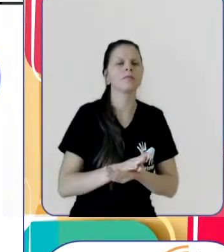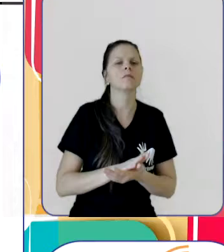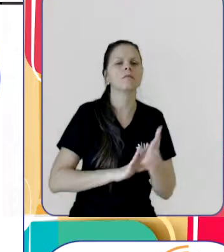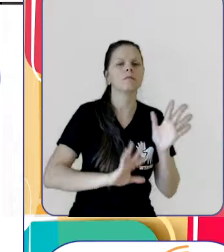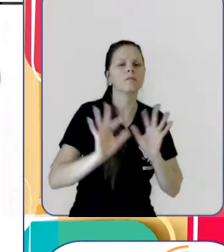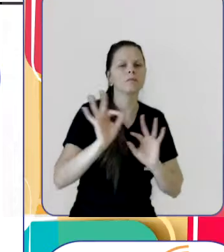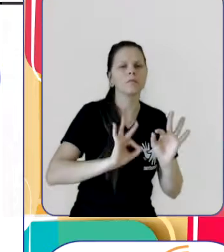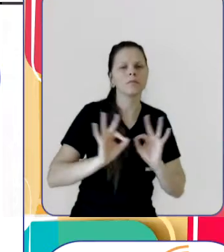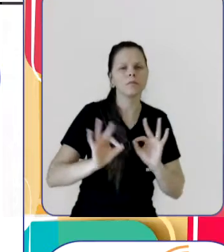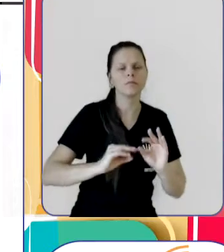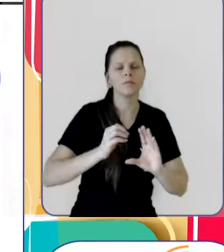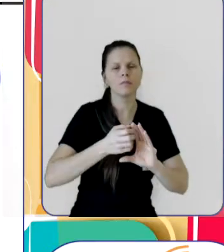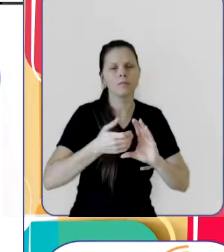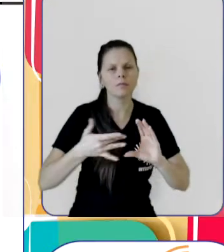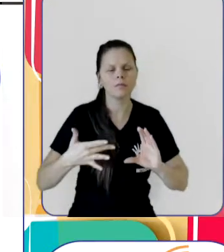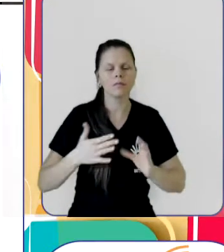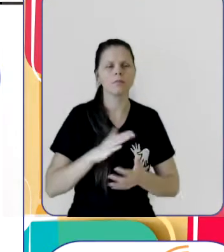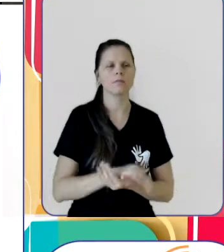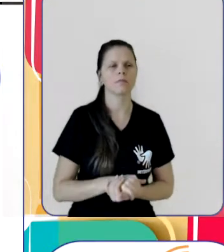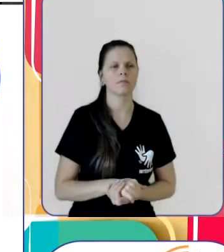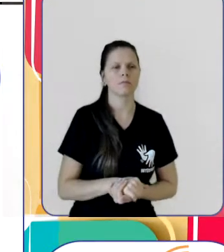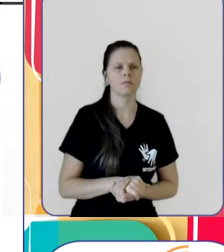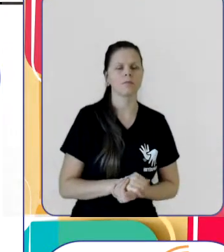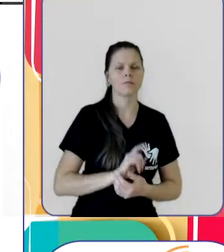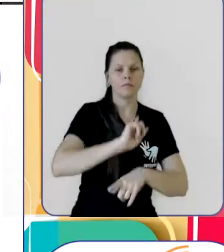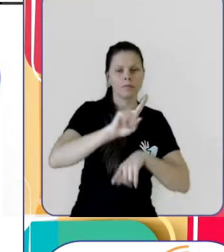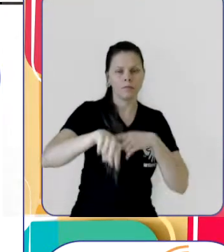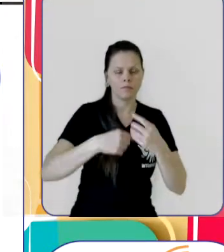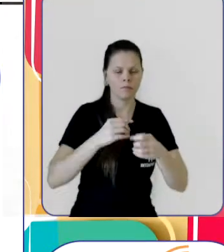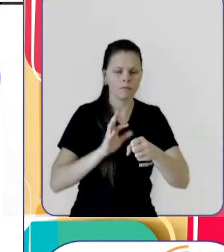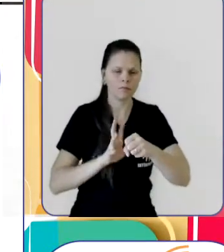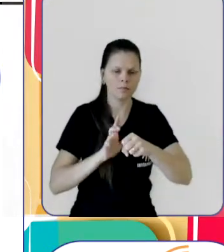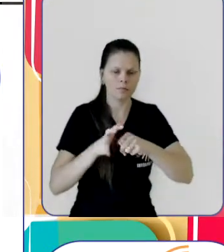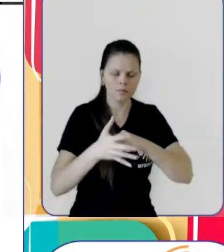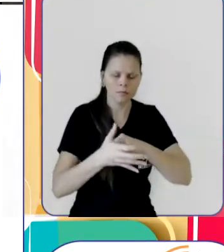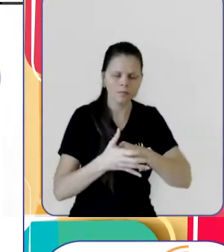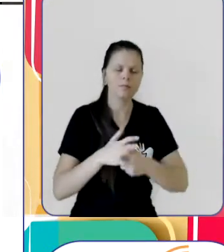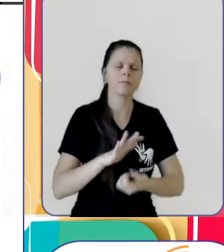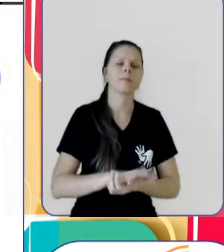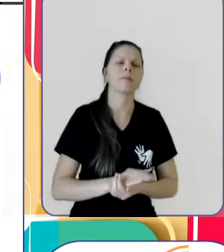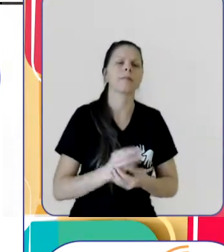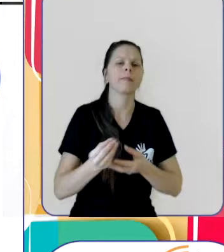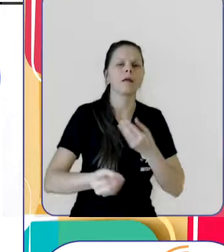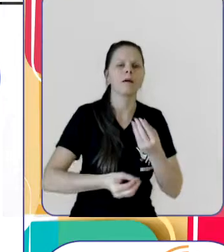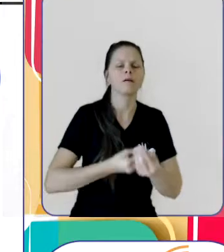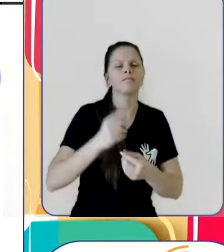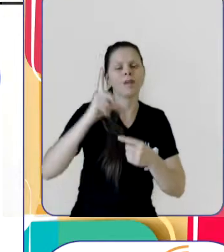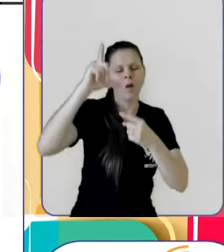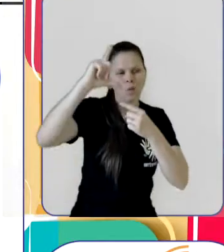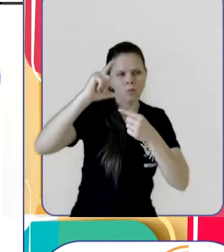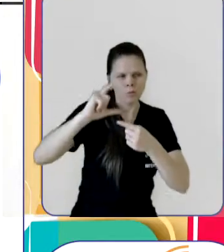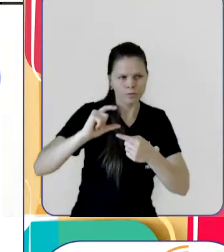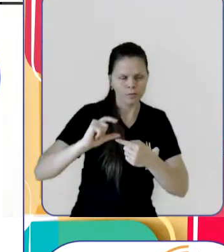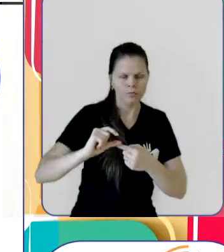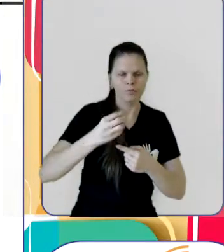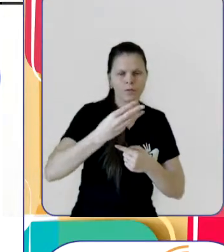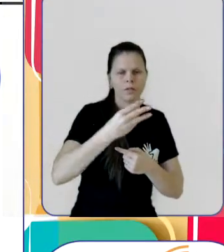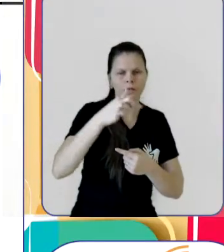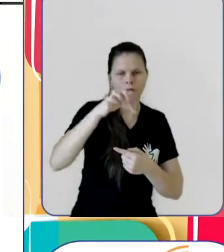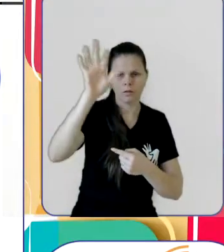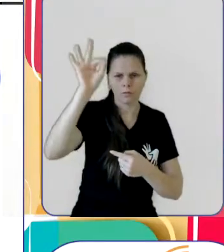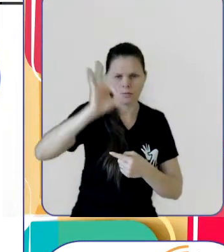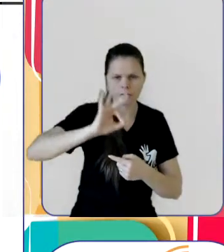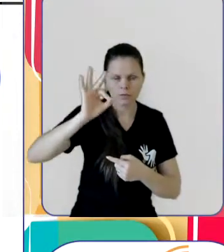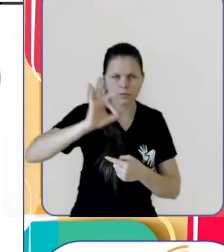ordenada pelos critérios de urgência. Devido à pandemia do Covid-19, houve uma queda, né, de 37%